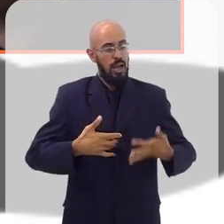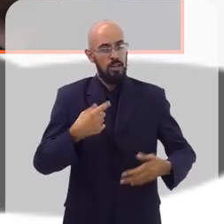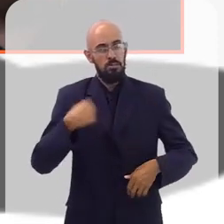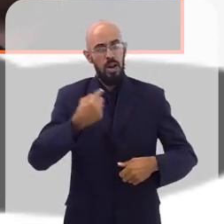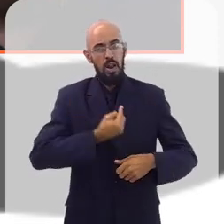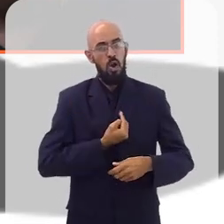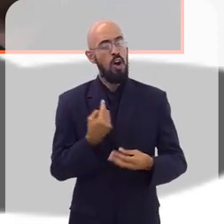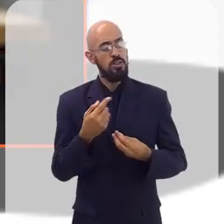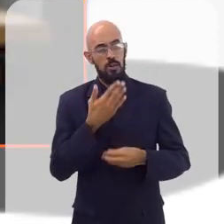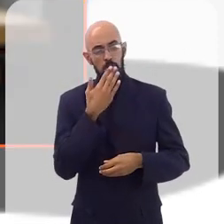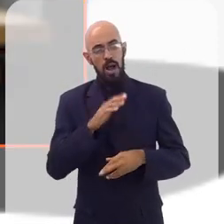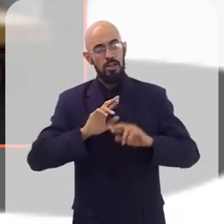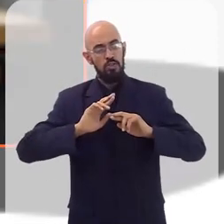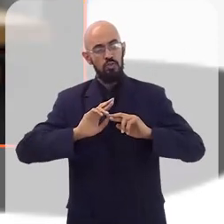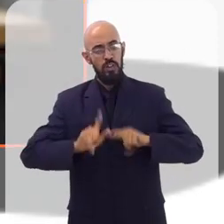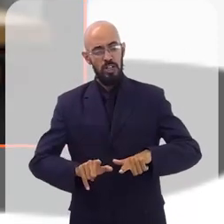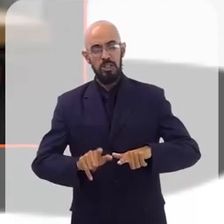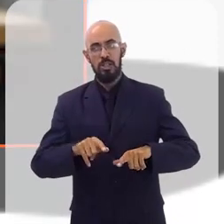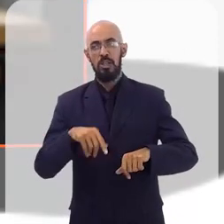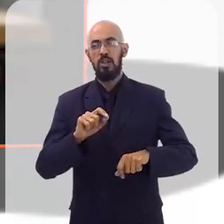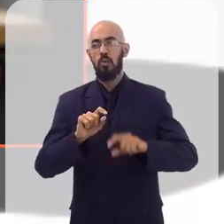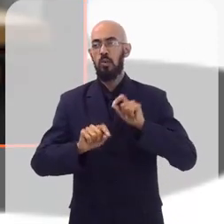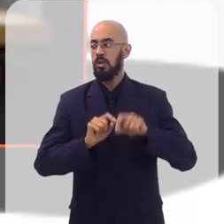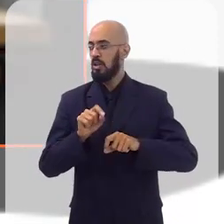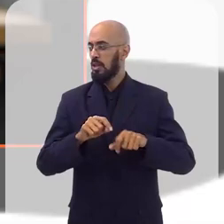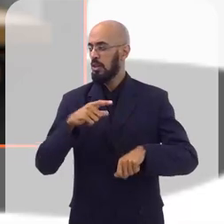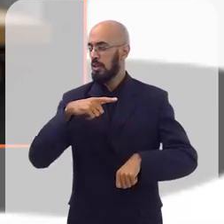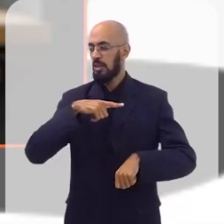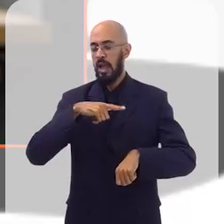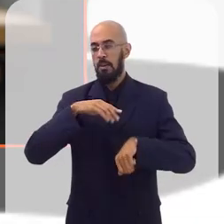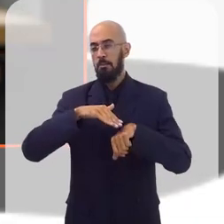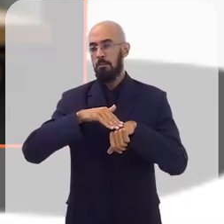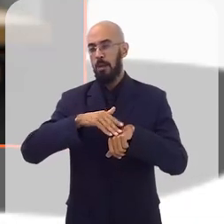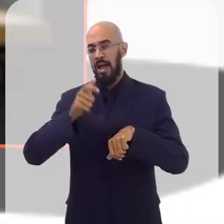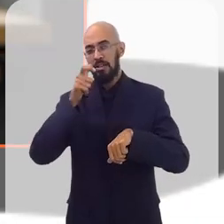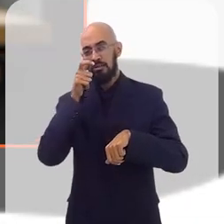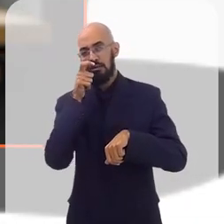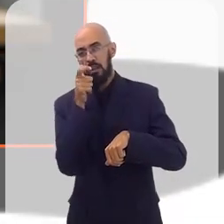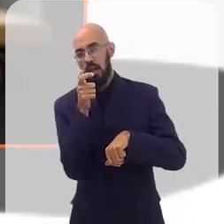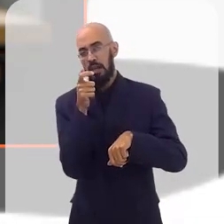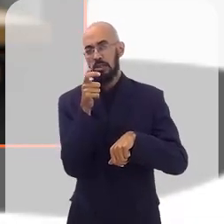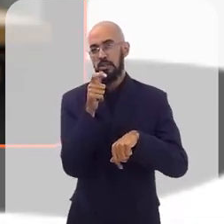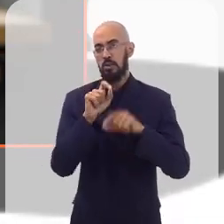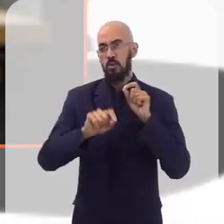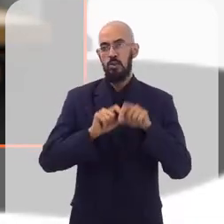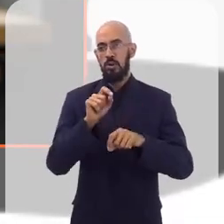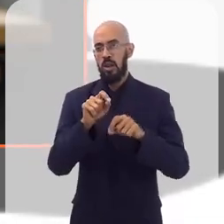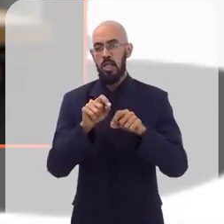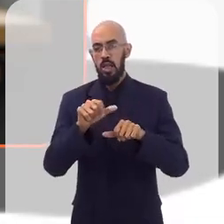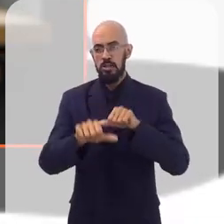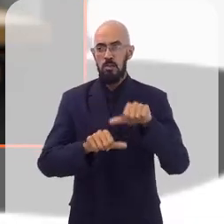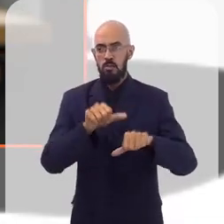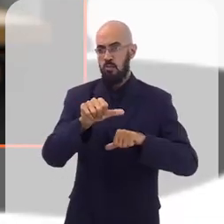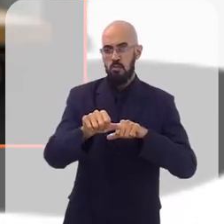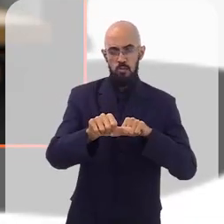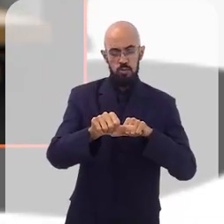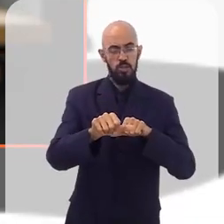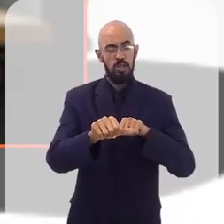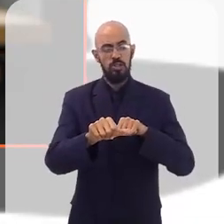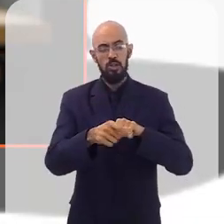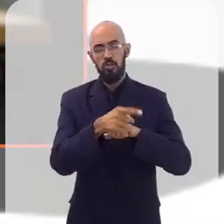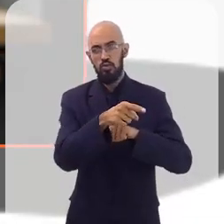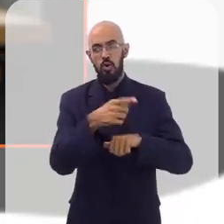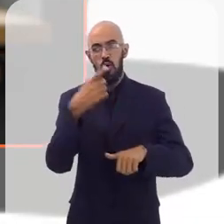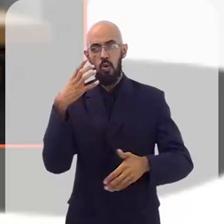Deputado é a que o senhor explicasse para nós pais são as diferenças o que mais lhe fascina nesse